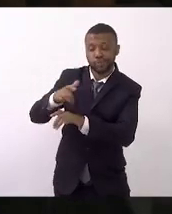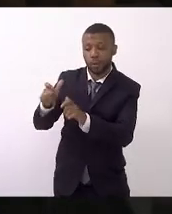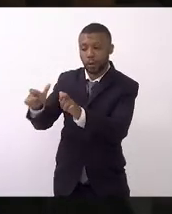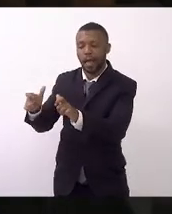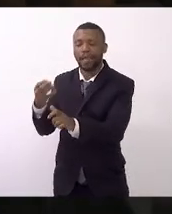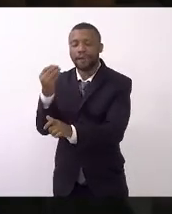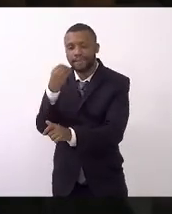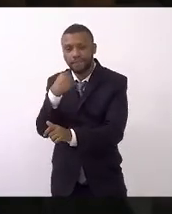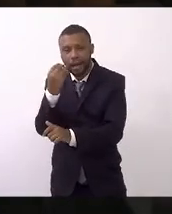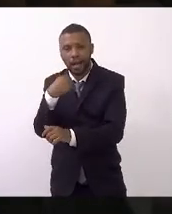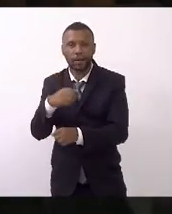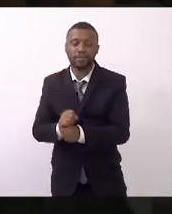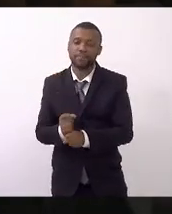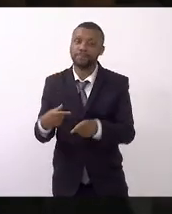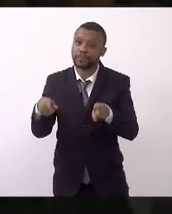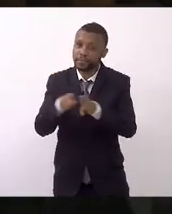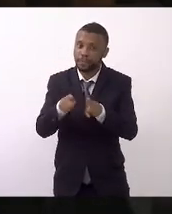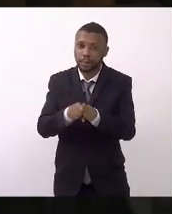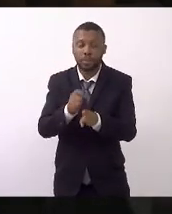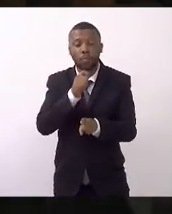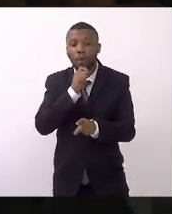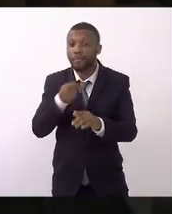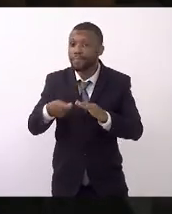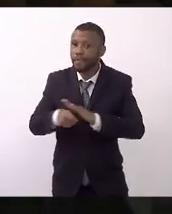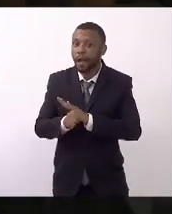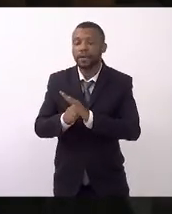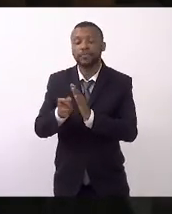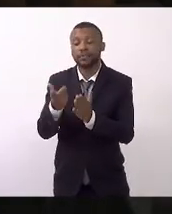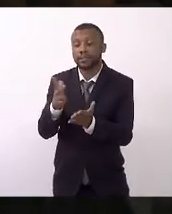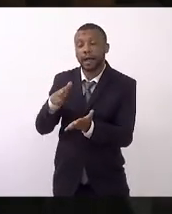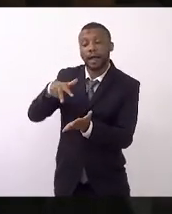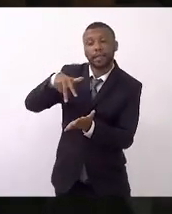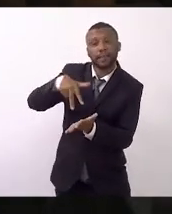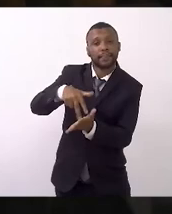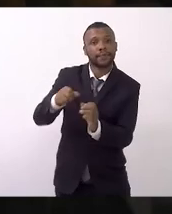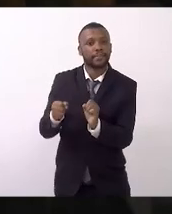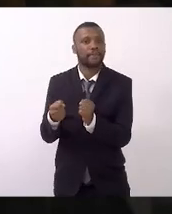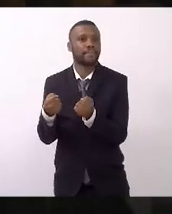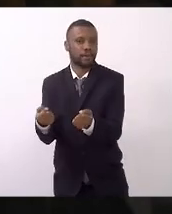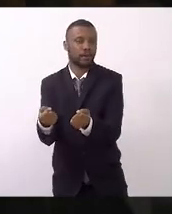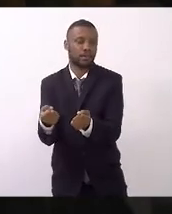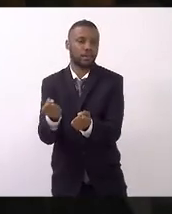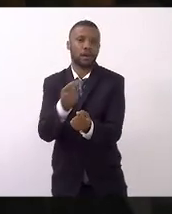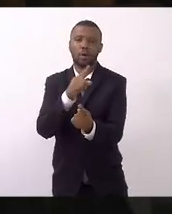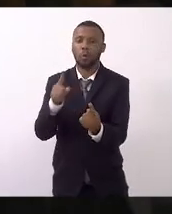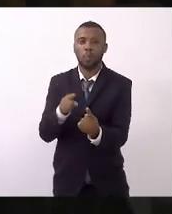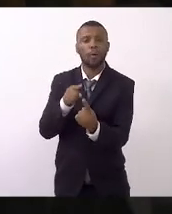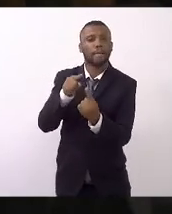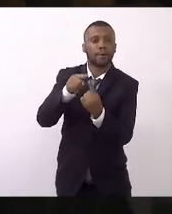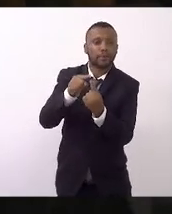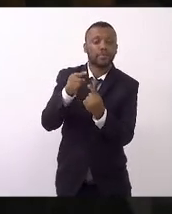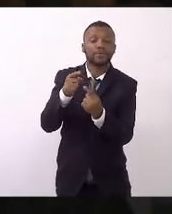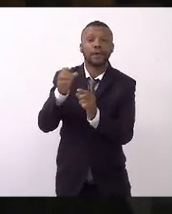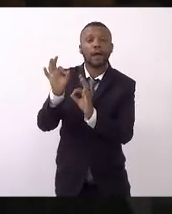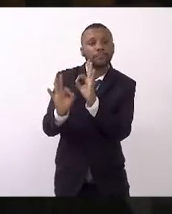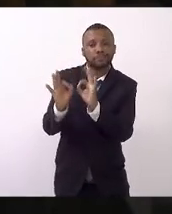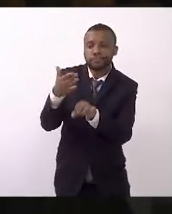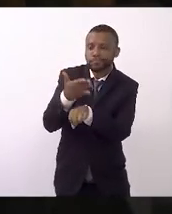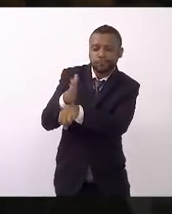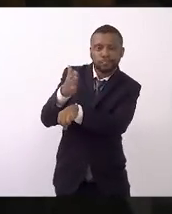Não investe fortemente em defesa civil no sentido de preparar as populações para